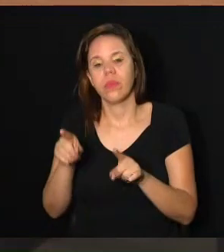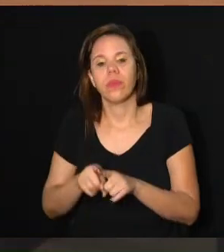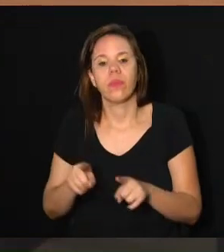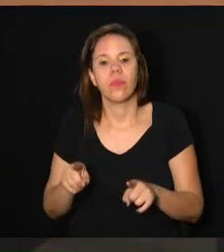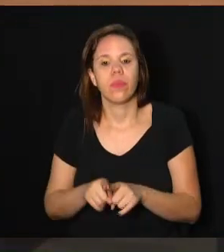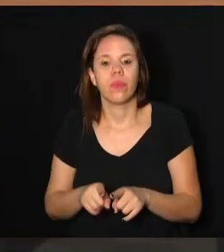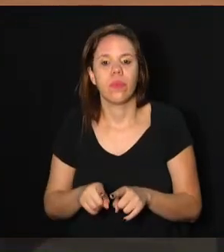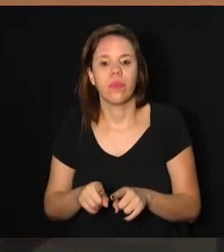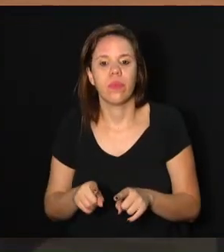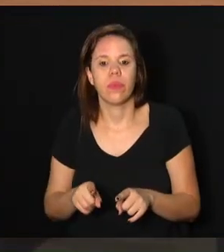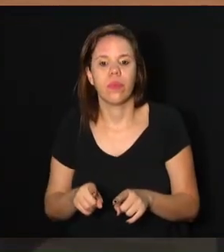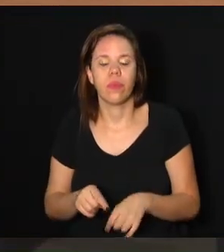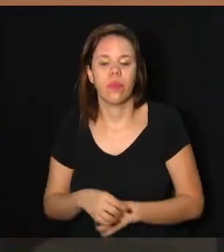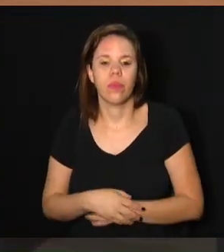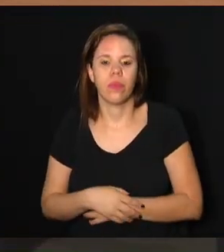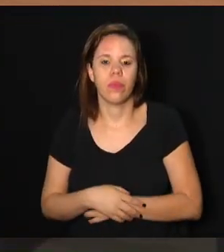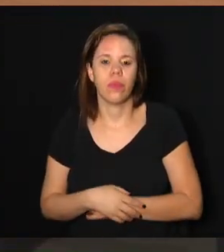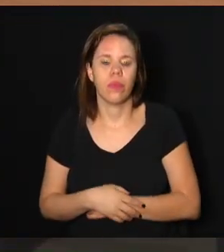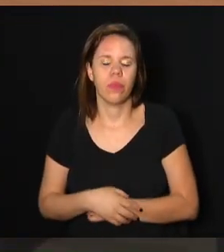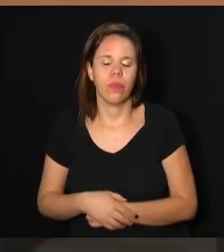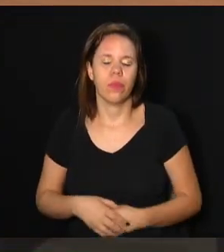entendeu?